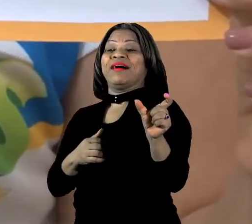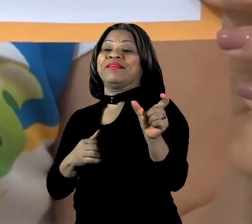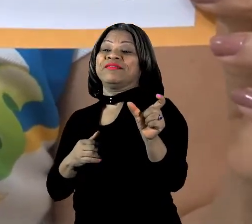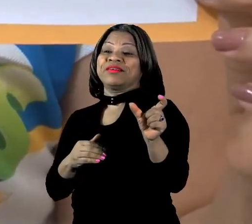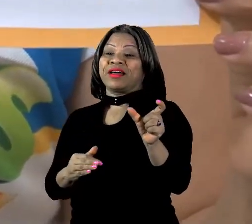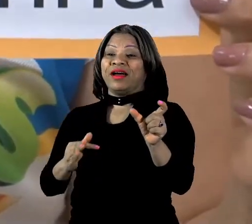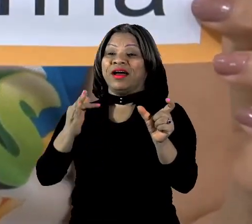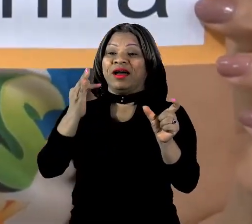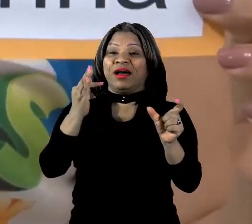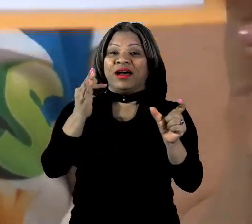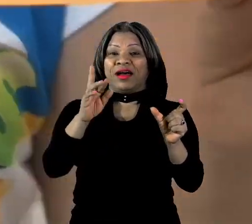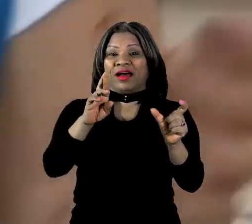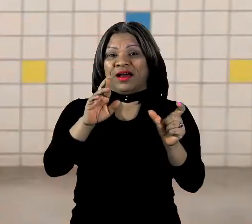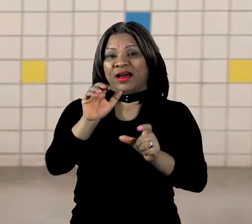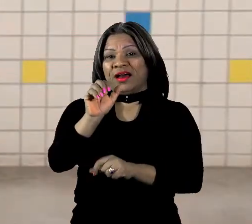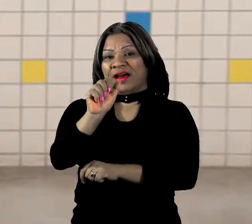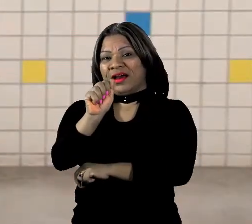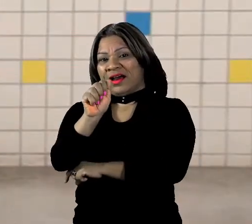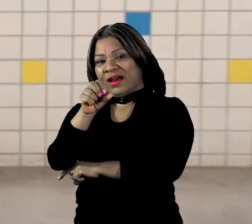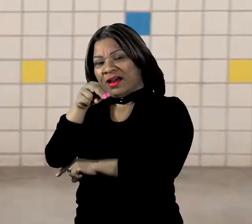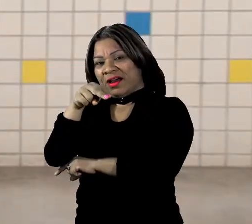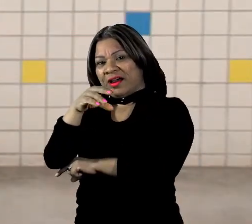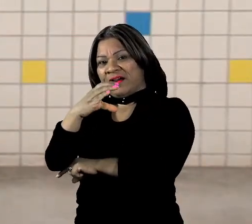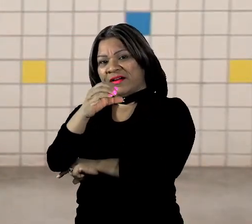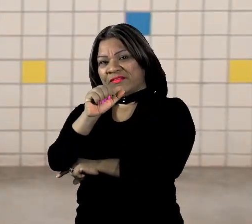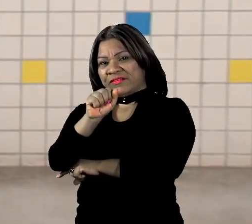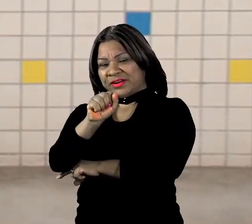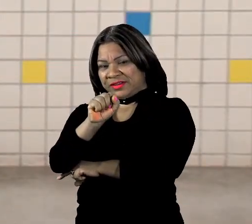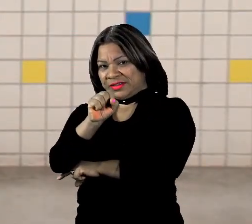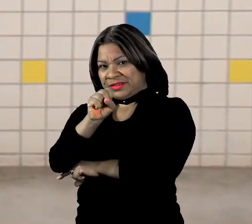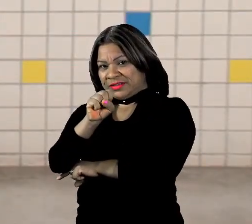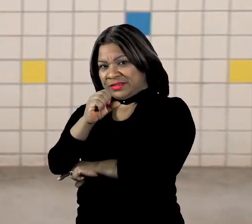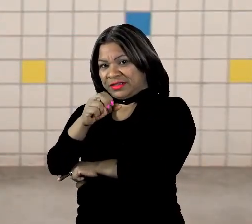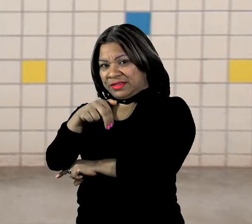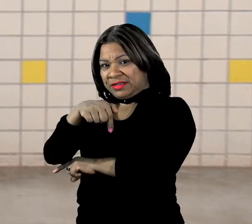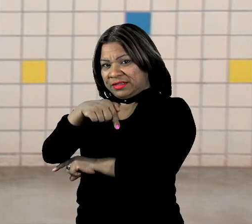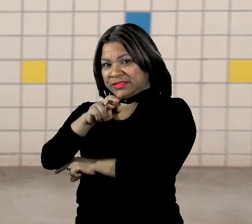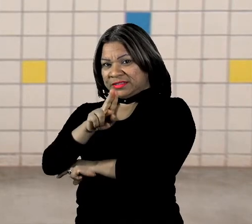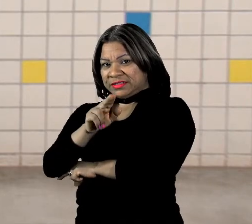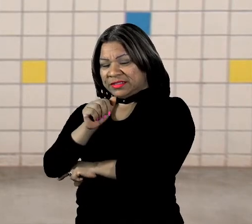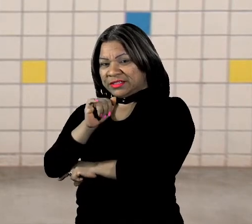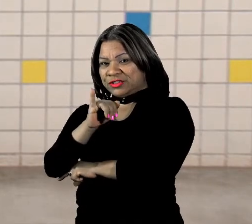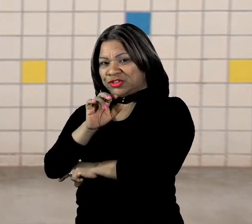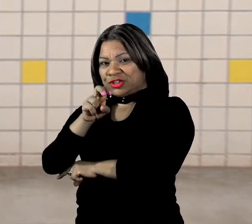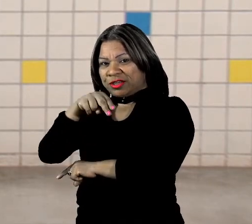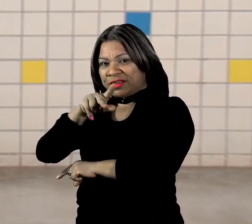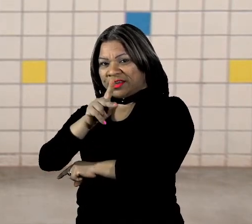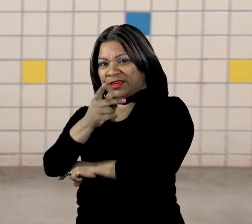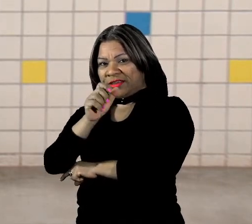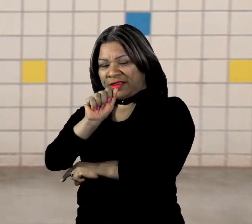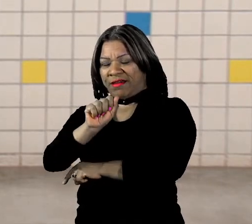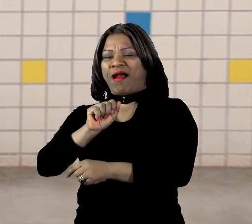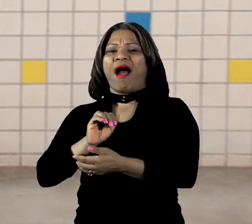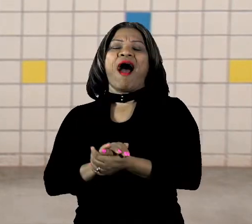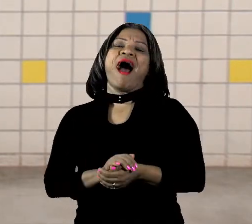entrevistas? Na última. Mas agora, o que nós vamos fazer? Acompanhe comigo na tela.